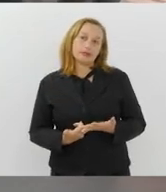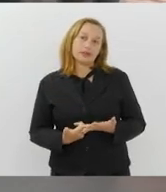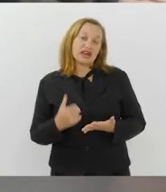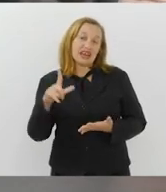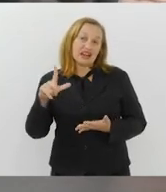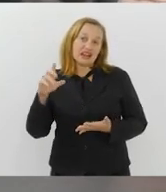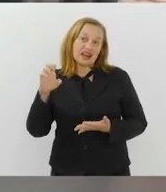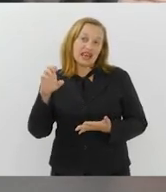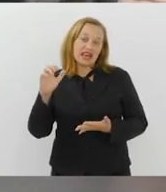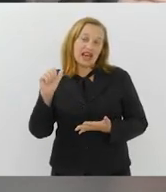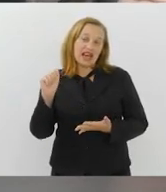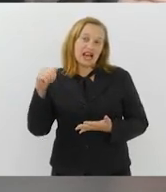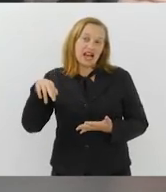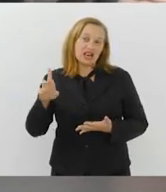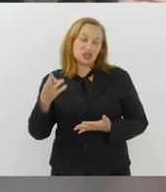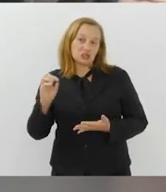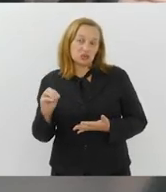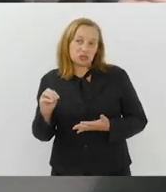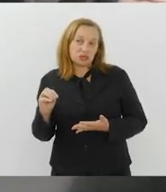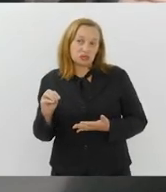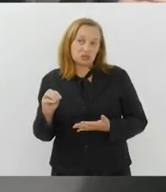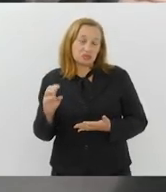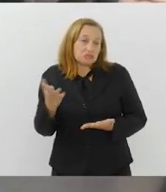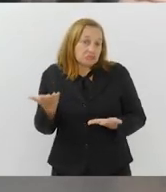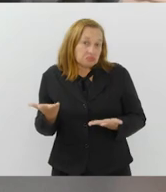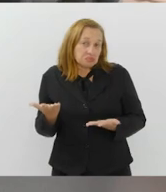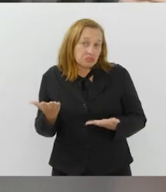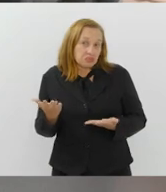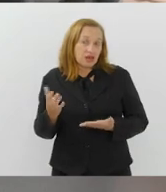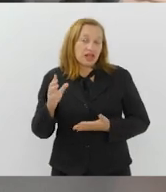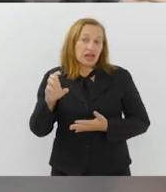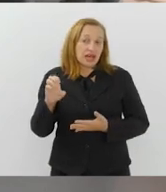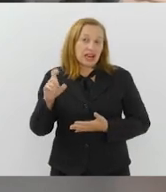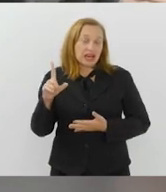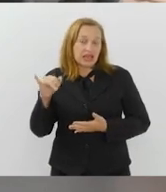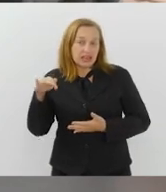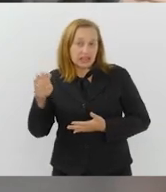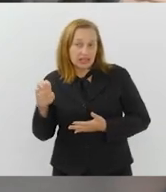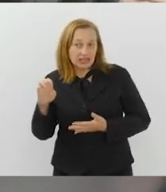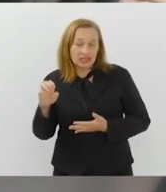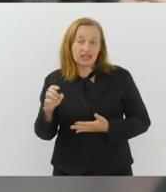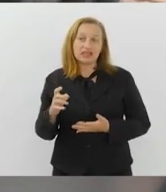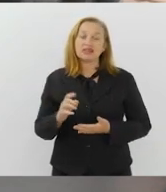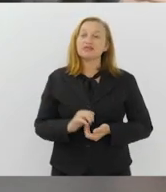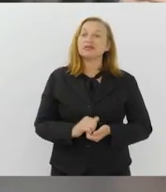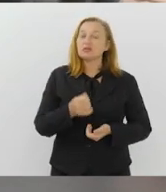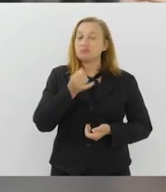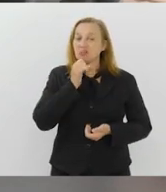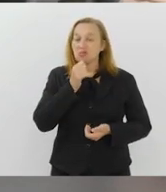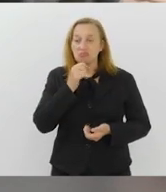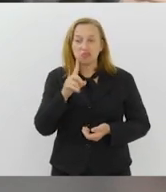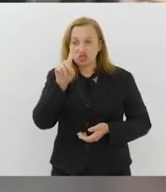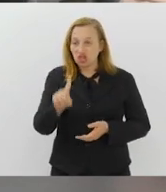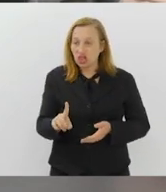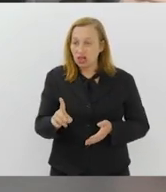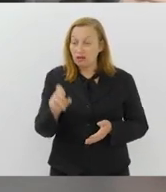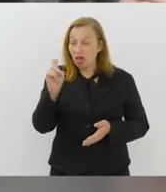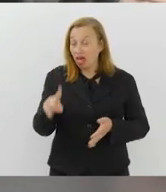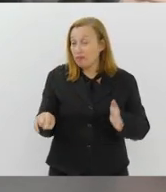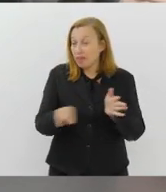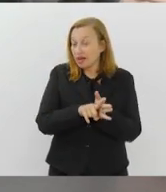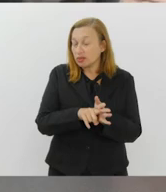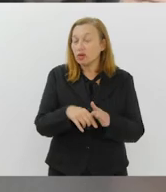Leandro Barros, convidado? Acho que é. Elaine Santiago, Nenhum Direito a Menos, Instituto. O Júlio